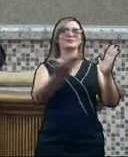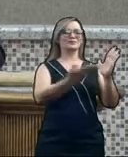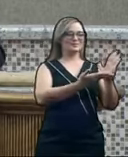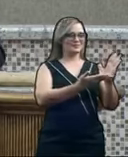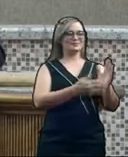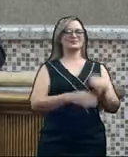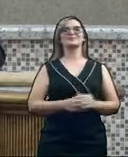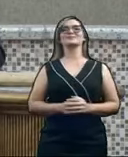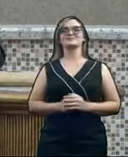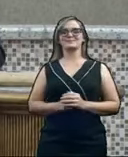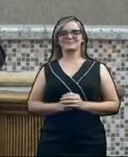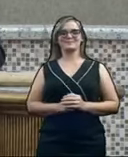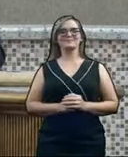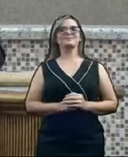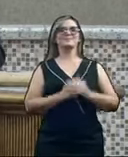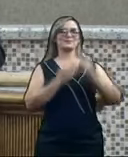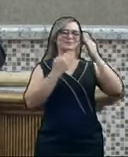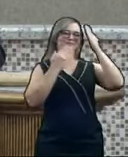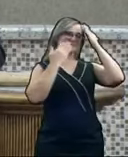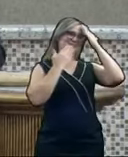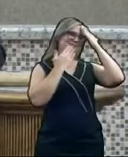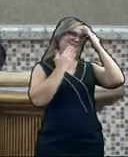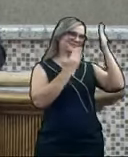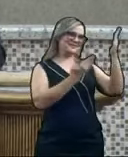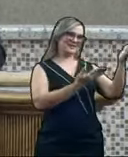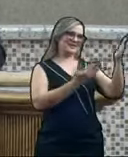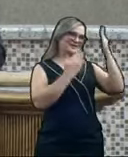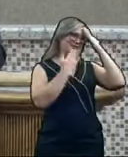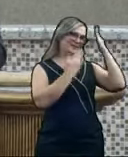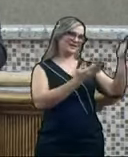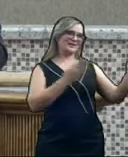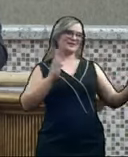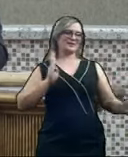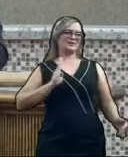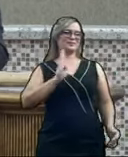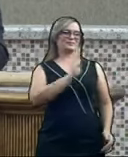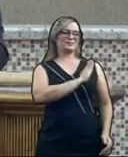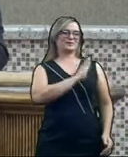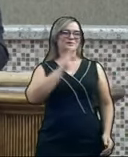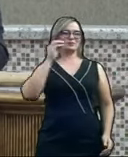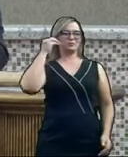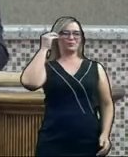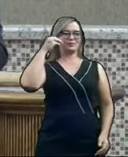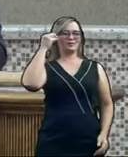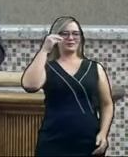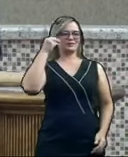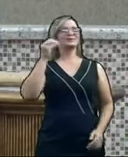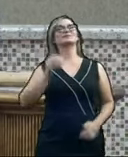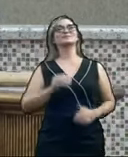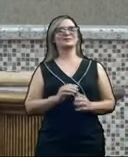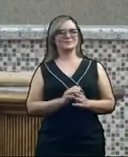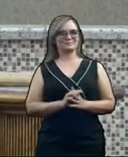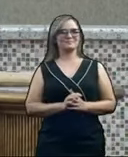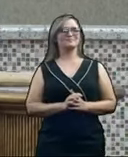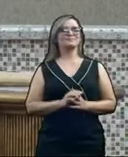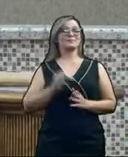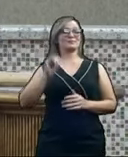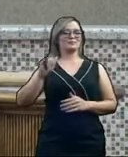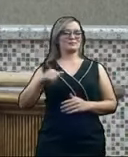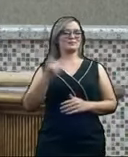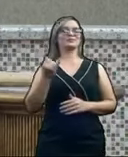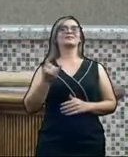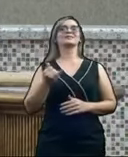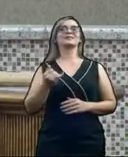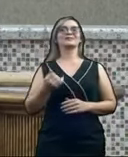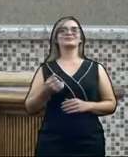e agradecido ao bispo oídes toda a diretoria da igreja pela oportunidade